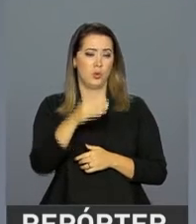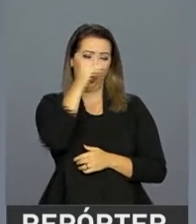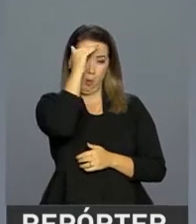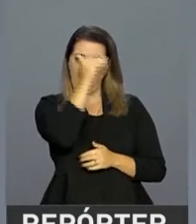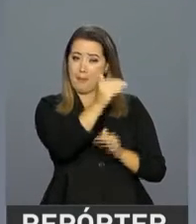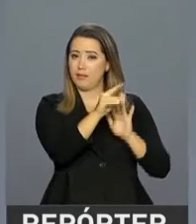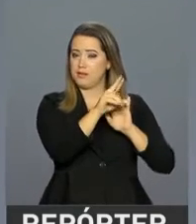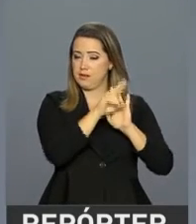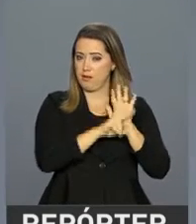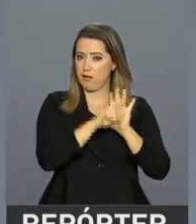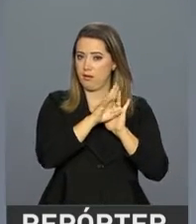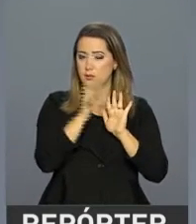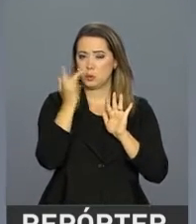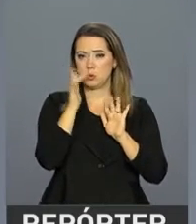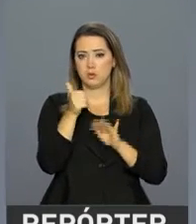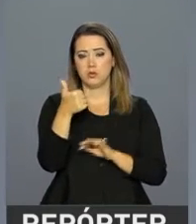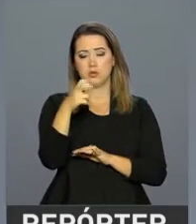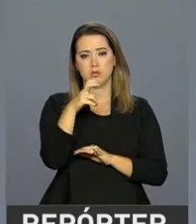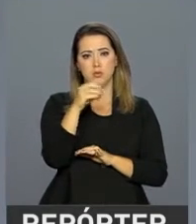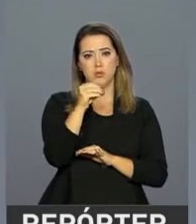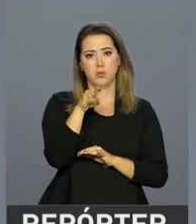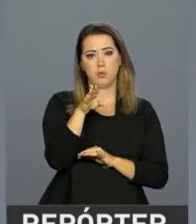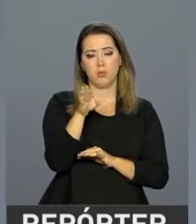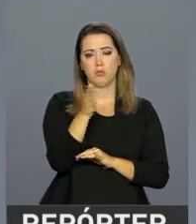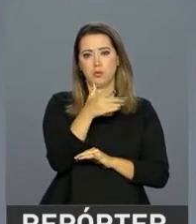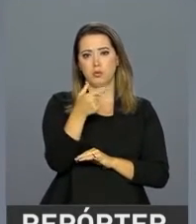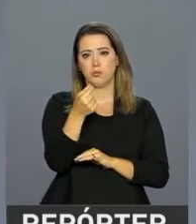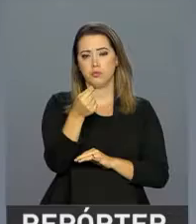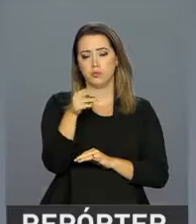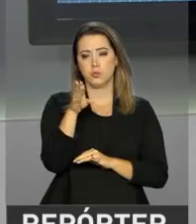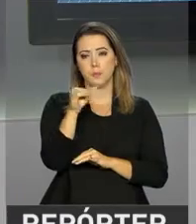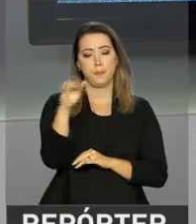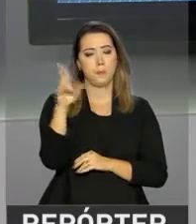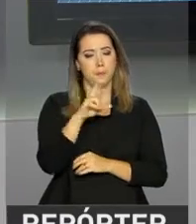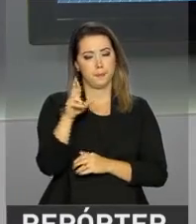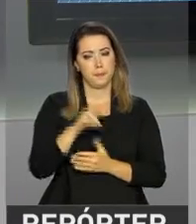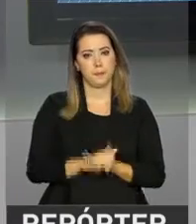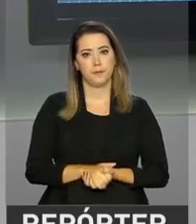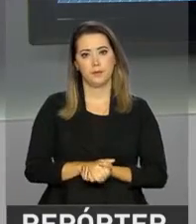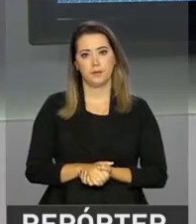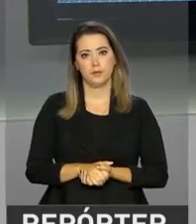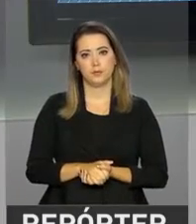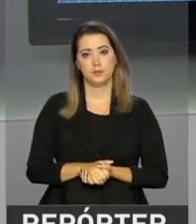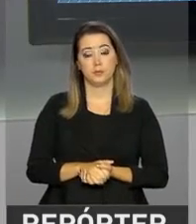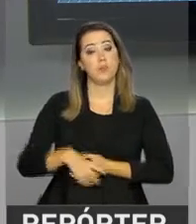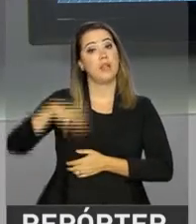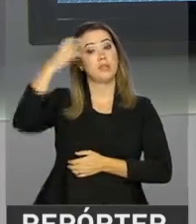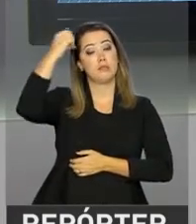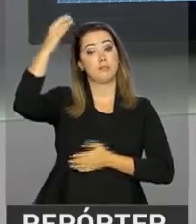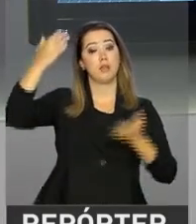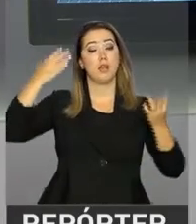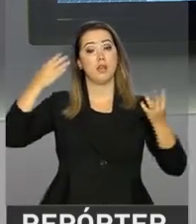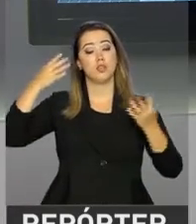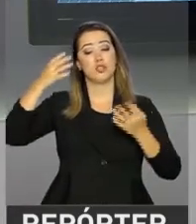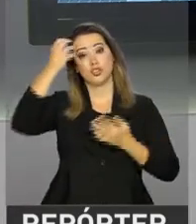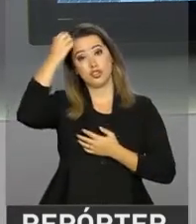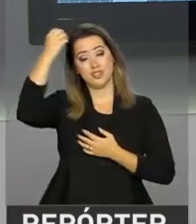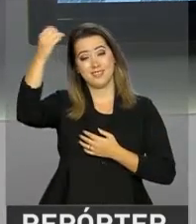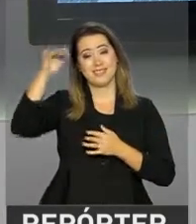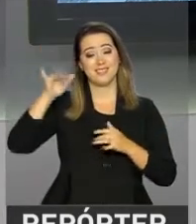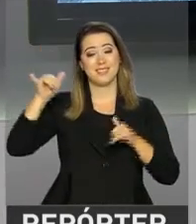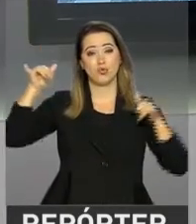da ordem de 150 a 200 bilhões de reais as viagens de avião são cada vez mais